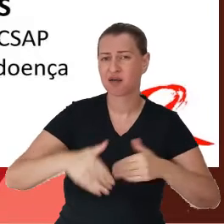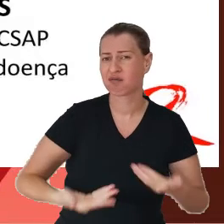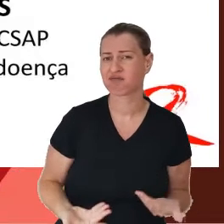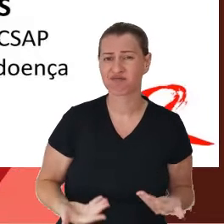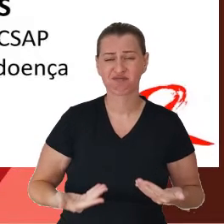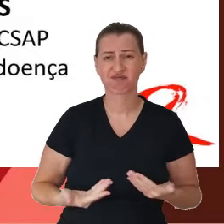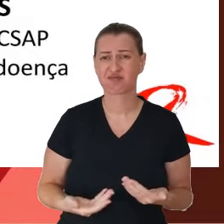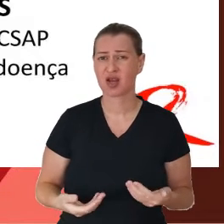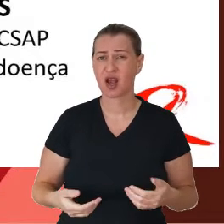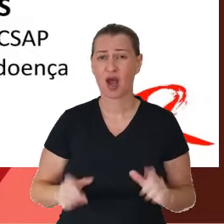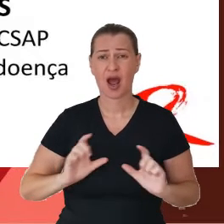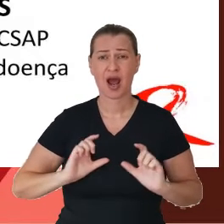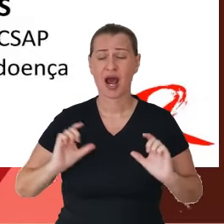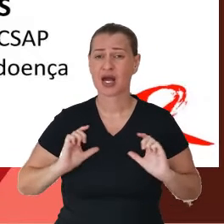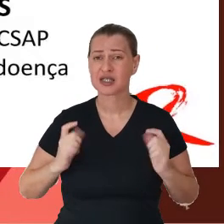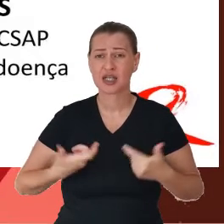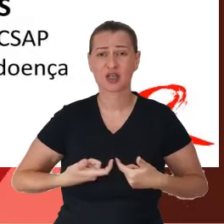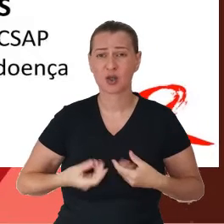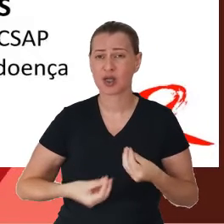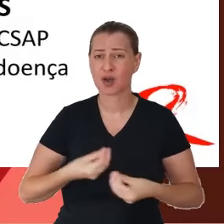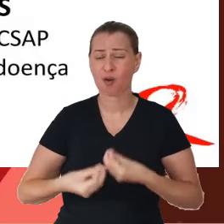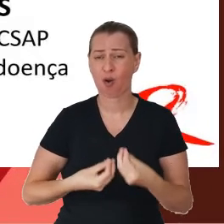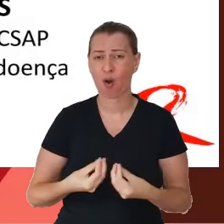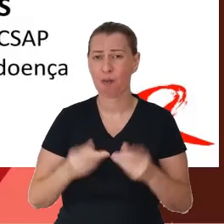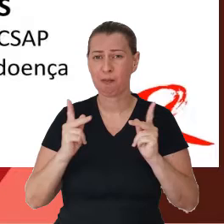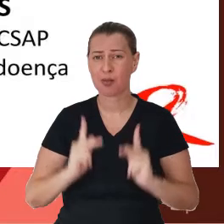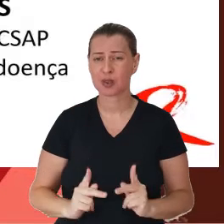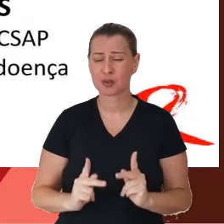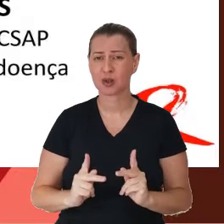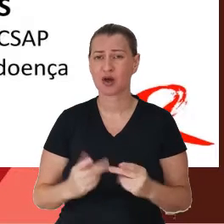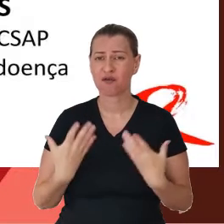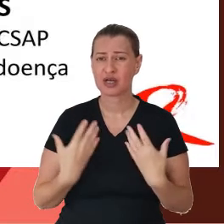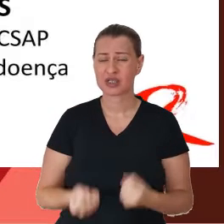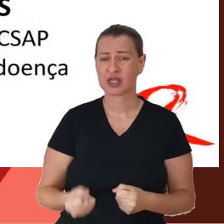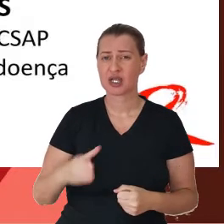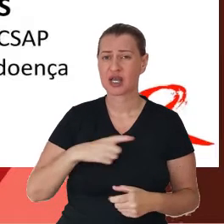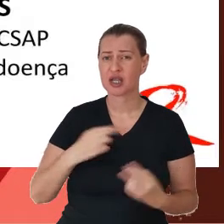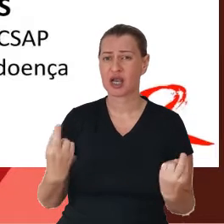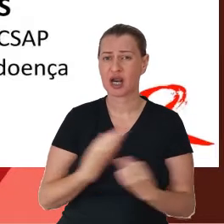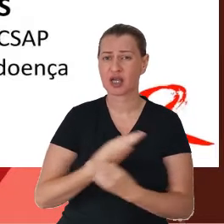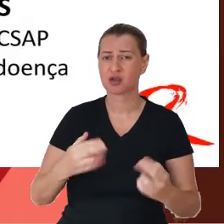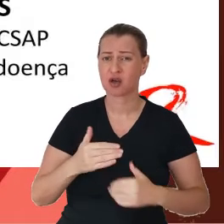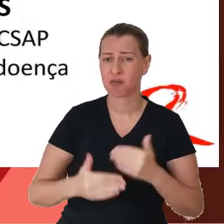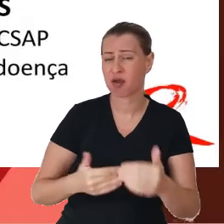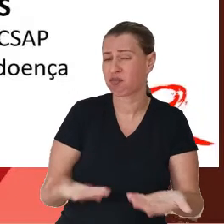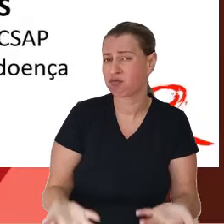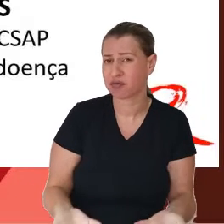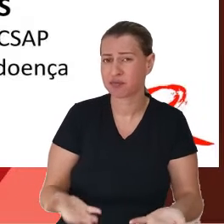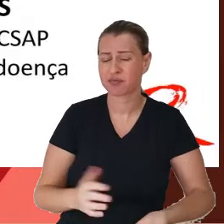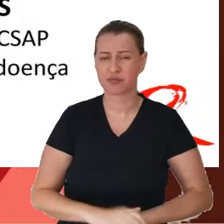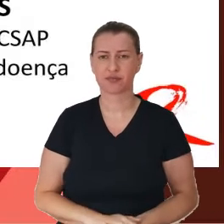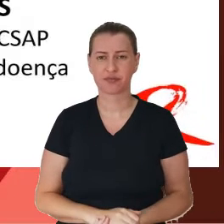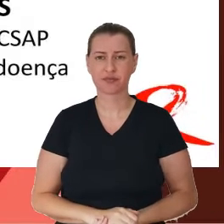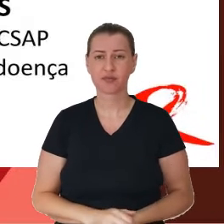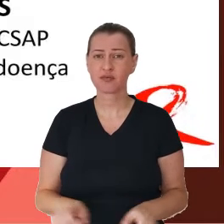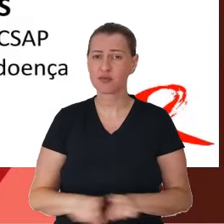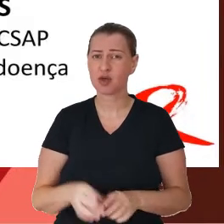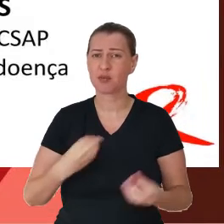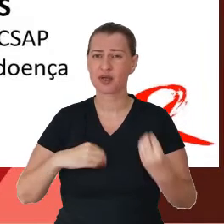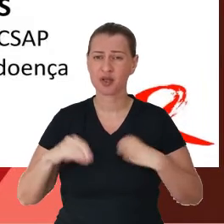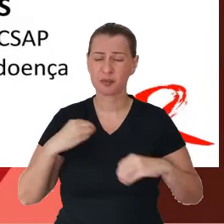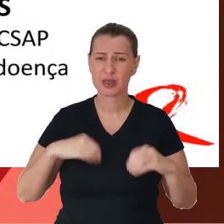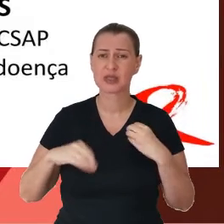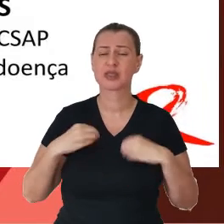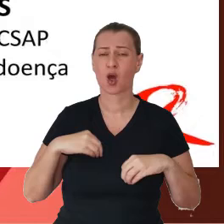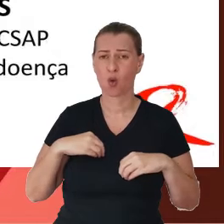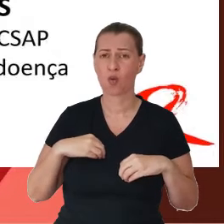a própria sexualidade, né, como que elas vão se permitir relacionar daqui para frente. E a questão da depressão, ansiedade,